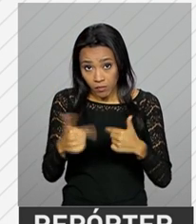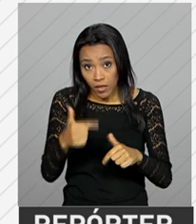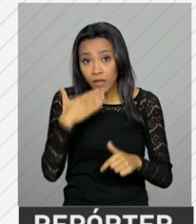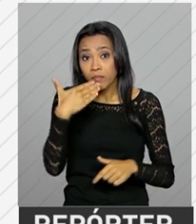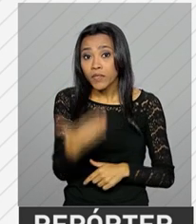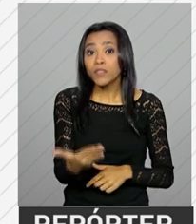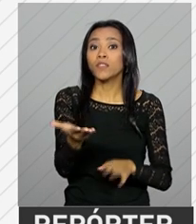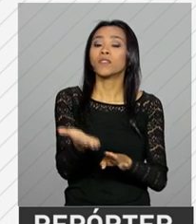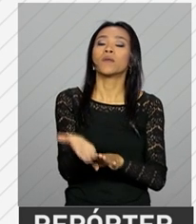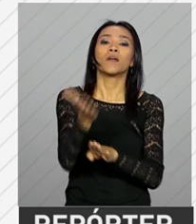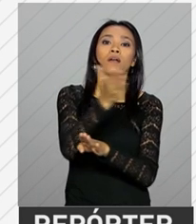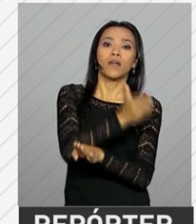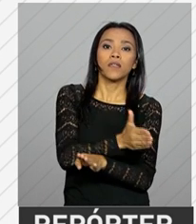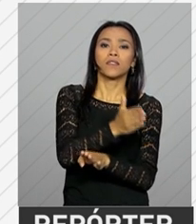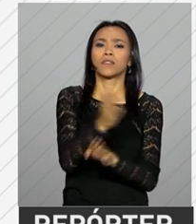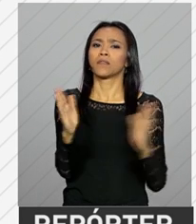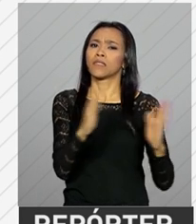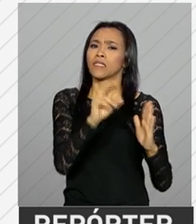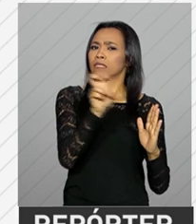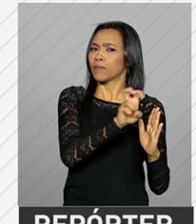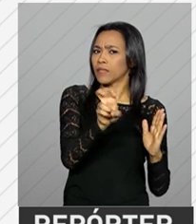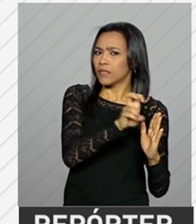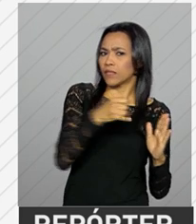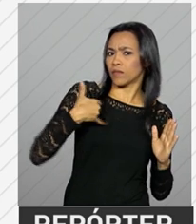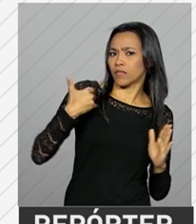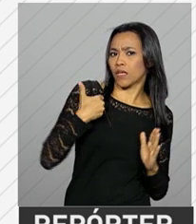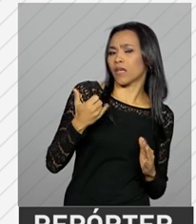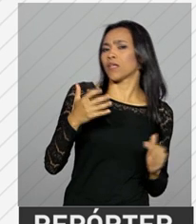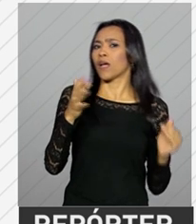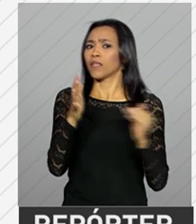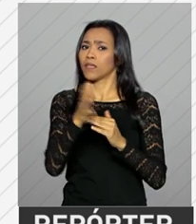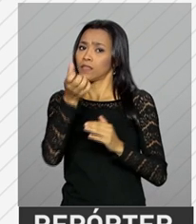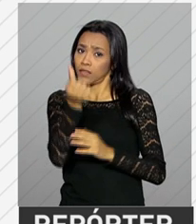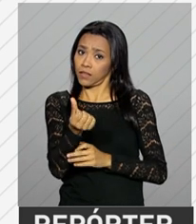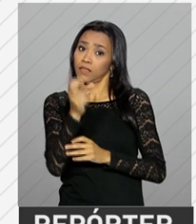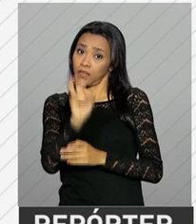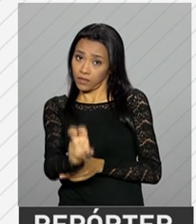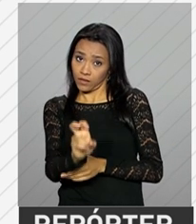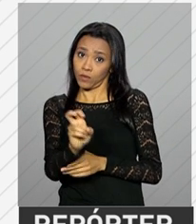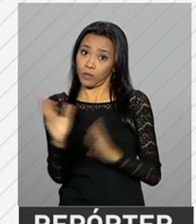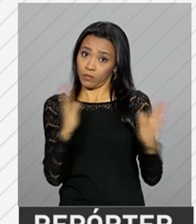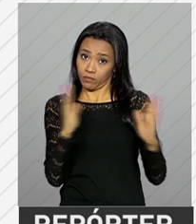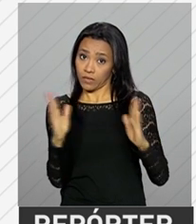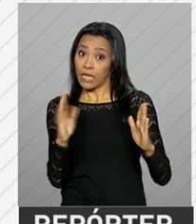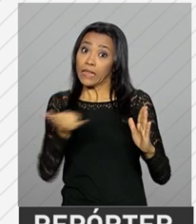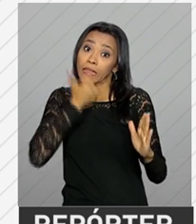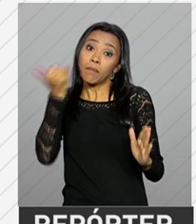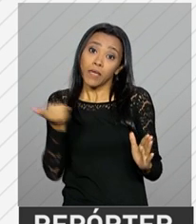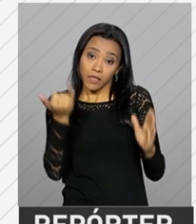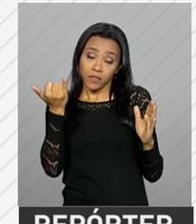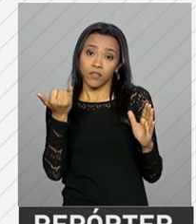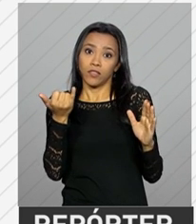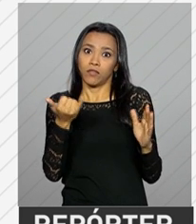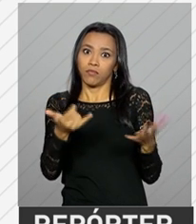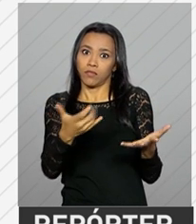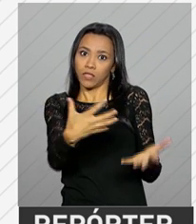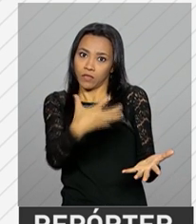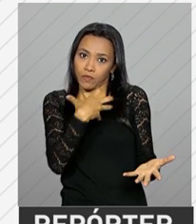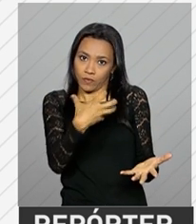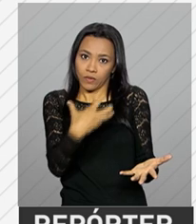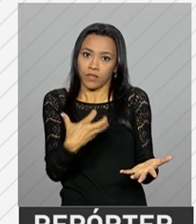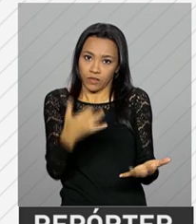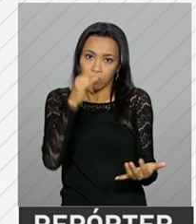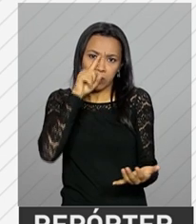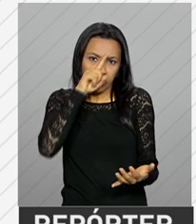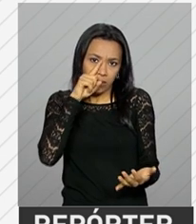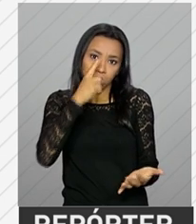poderia pedir a aposentadoria entre 55 e 65 anos, dependendo do grau de risco a que estiver exposto.